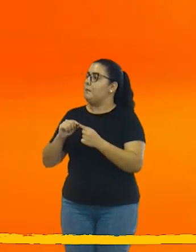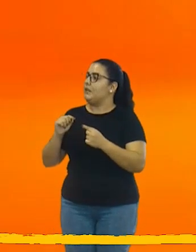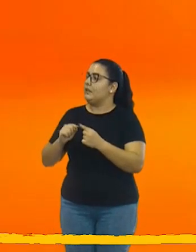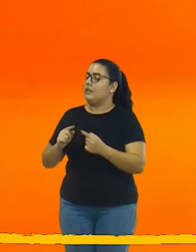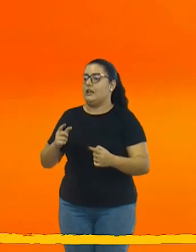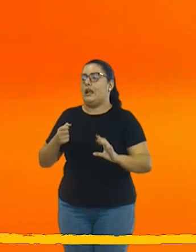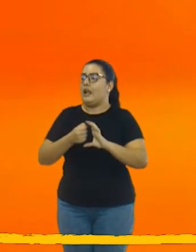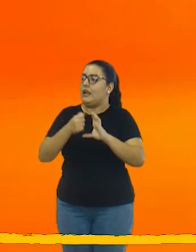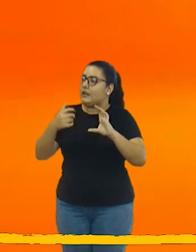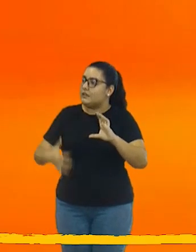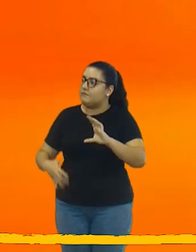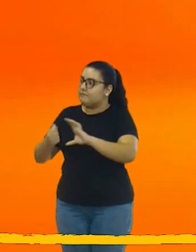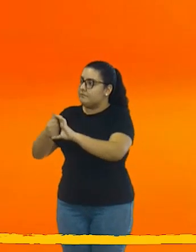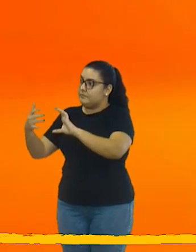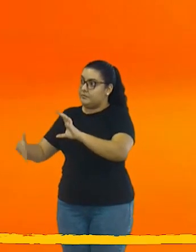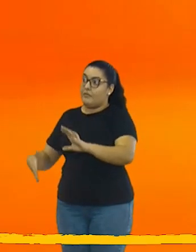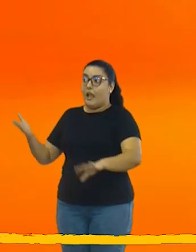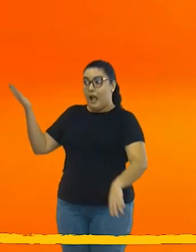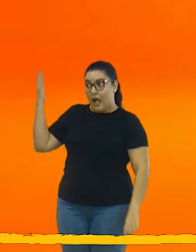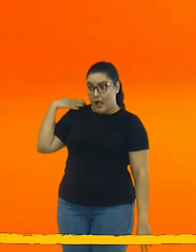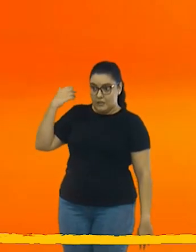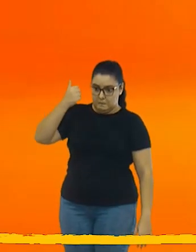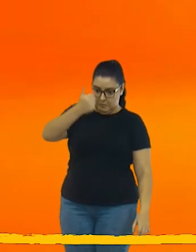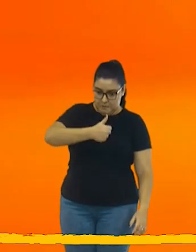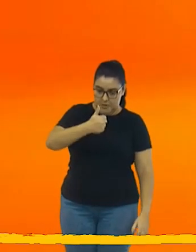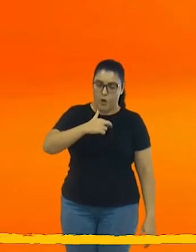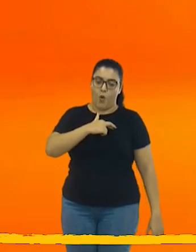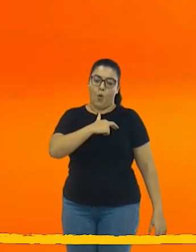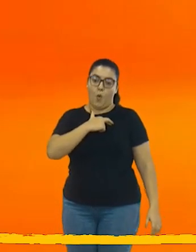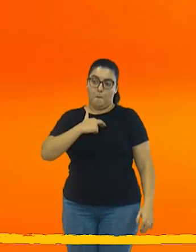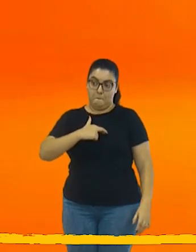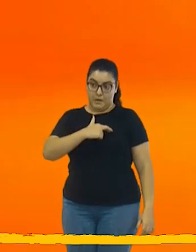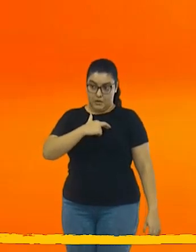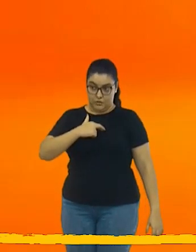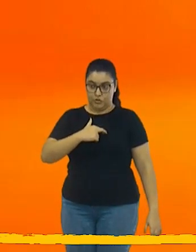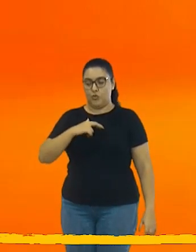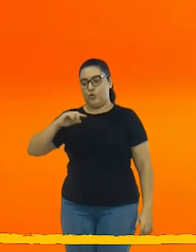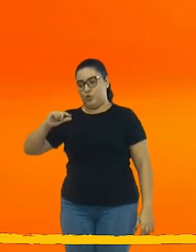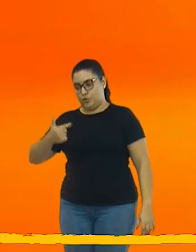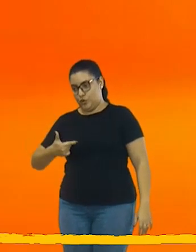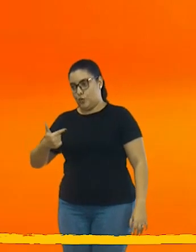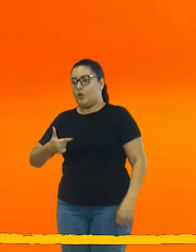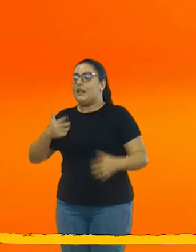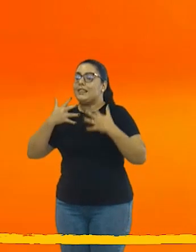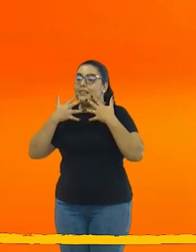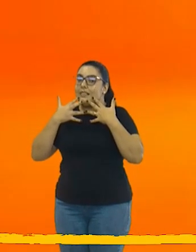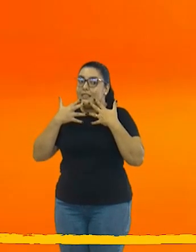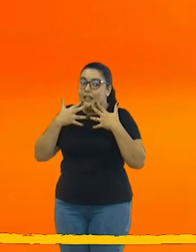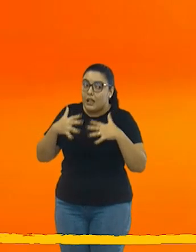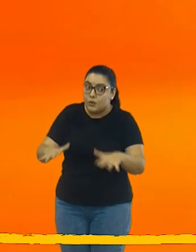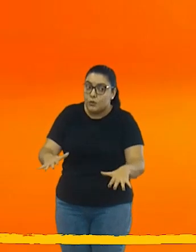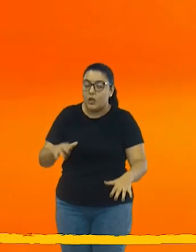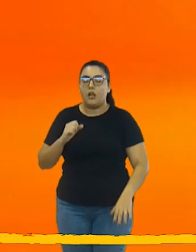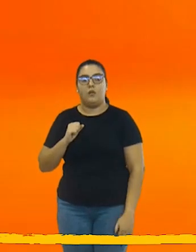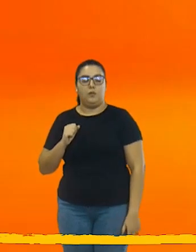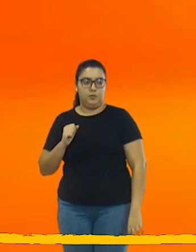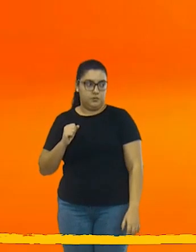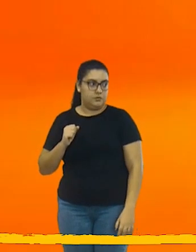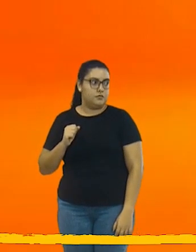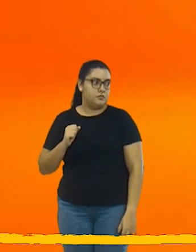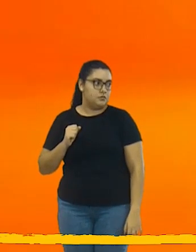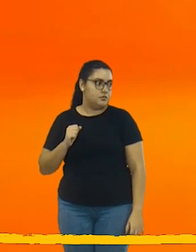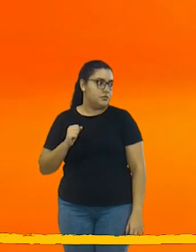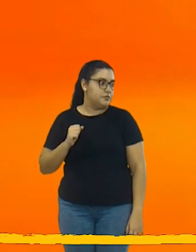O primeiro é o regionalismo romântico. O segundo é o regionalismo naturalista, ou regionalismo